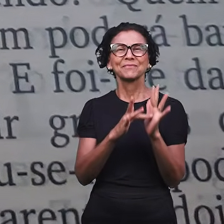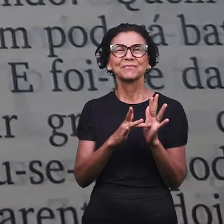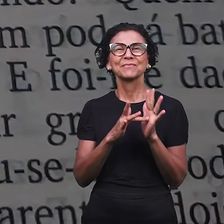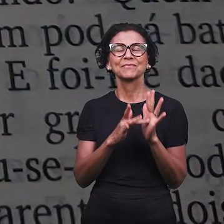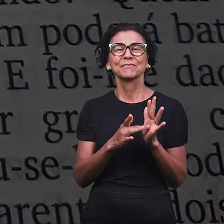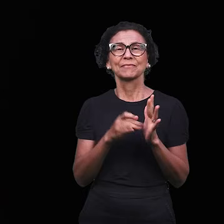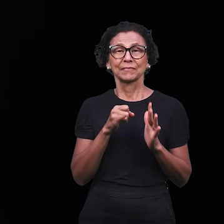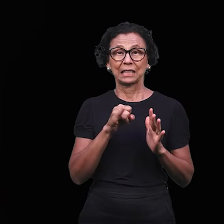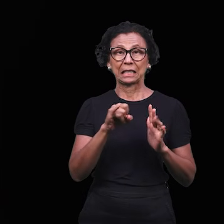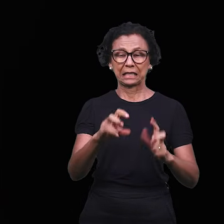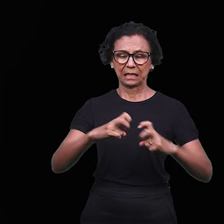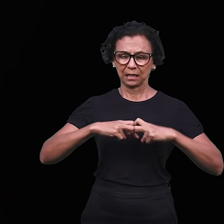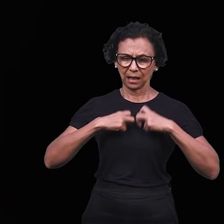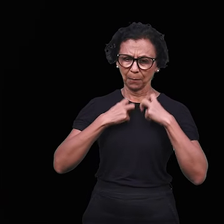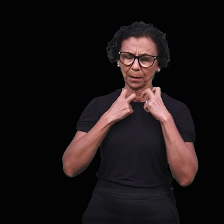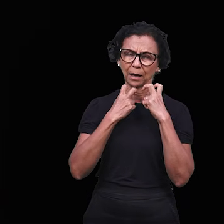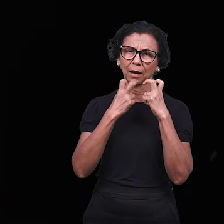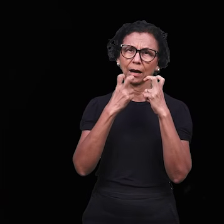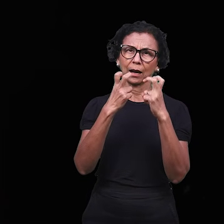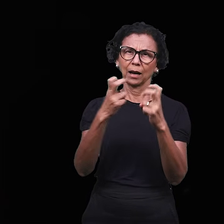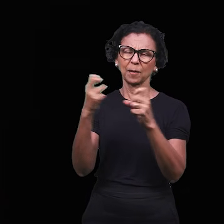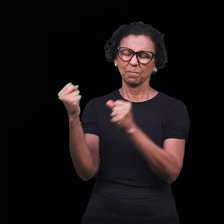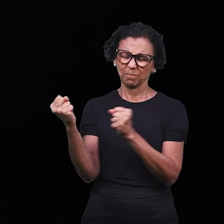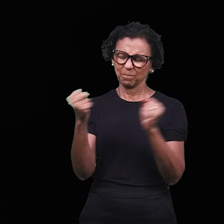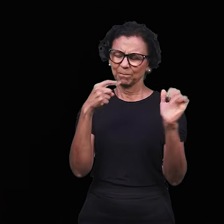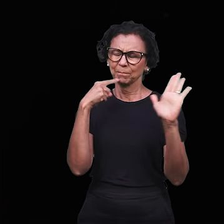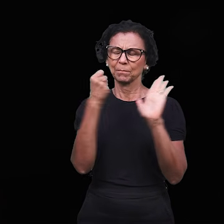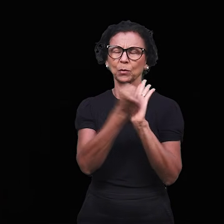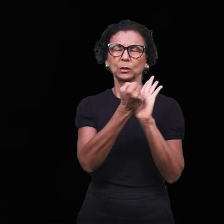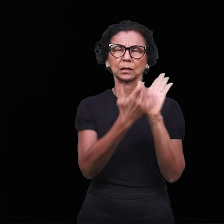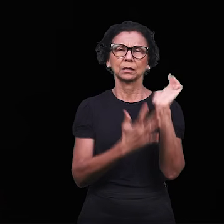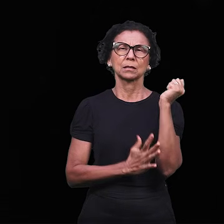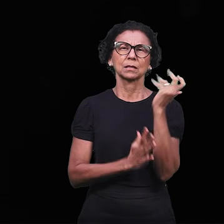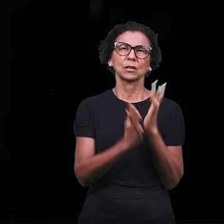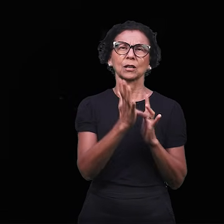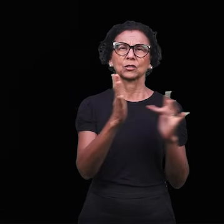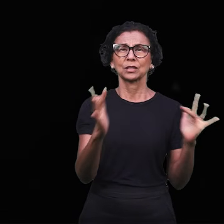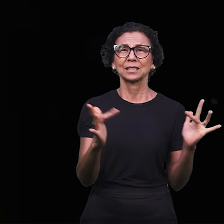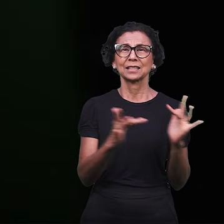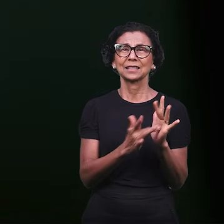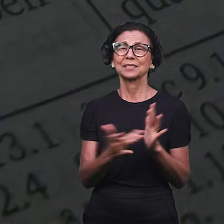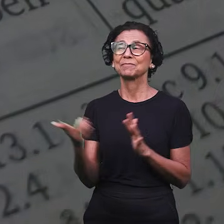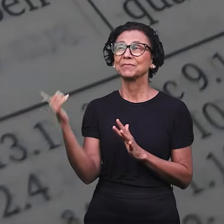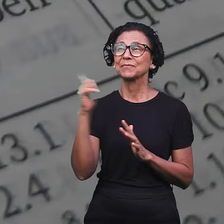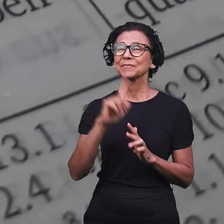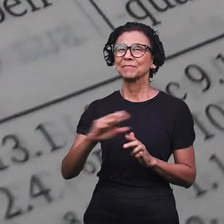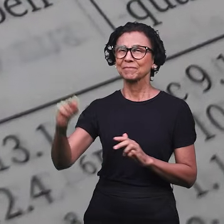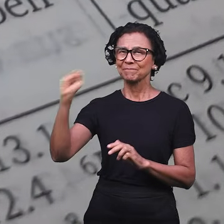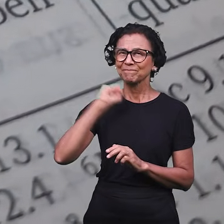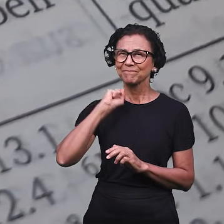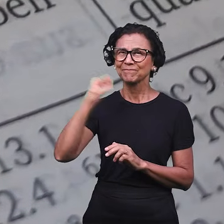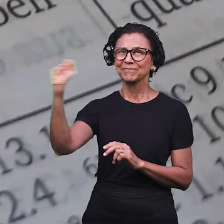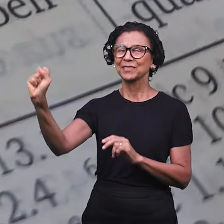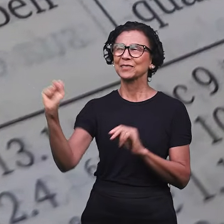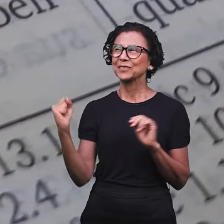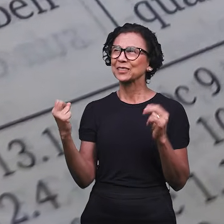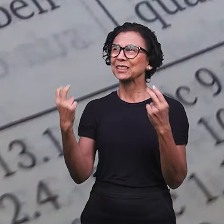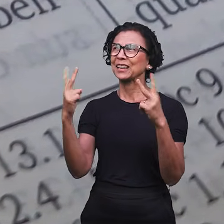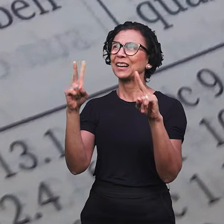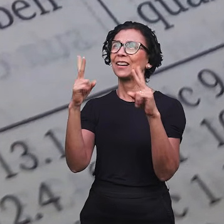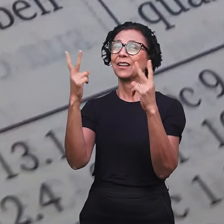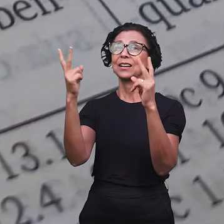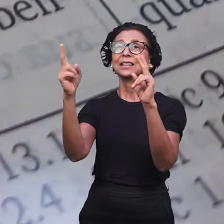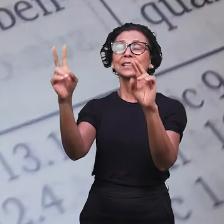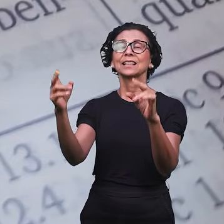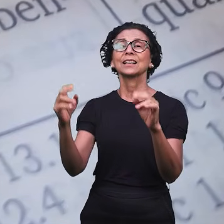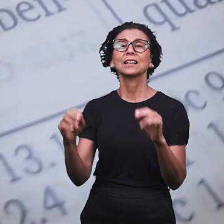Jesus. E quem tiver Teu sangue sobre si terá vitória,